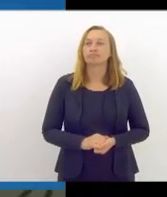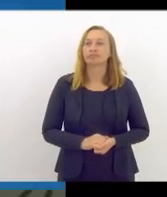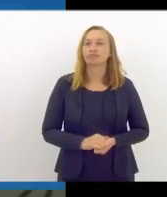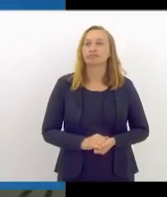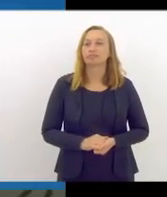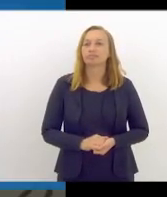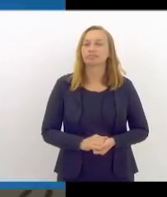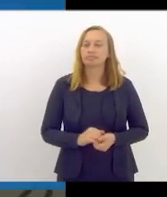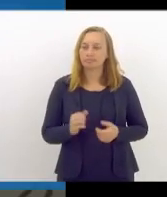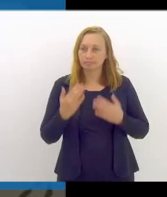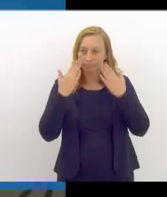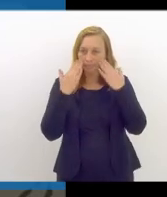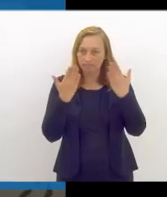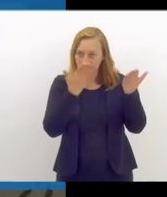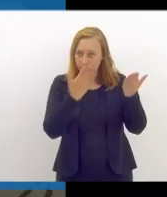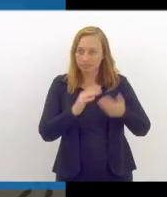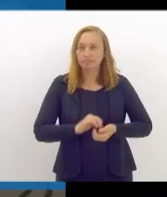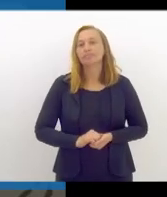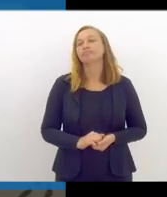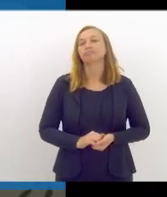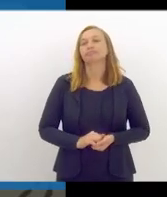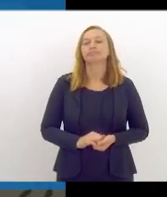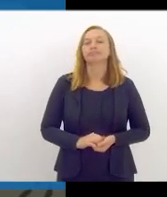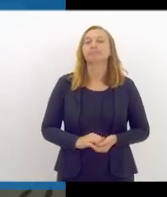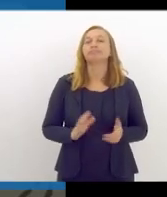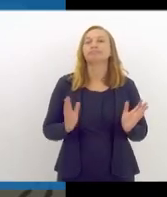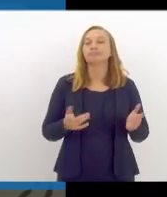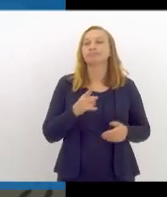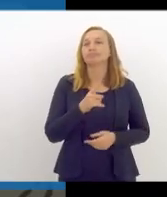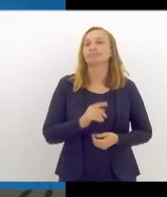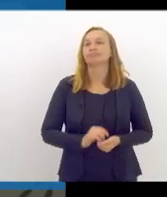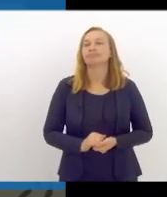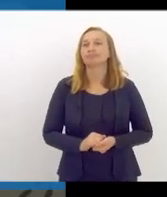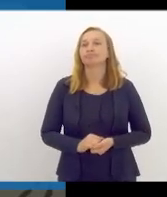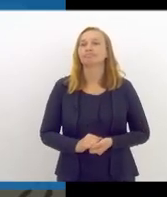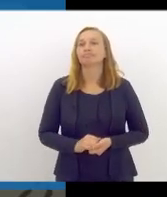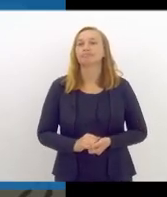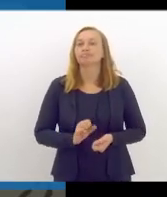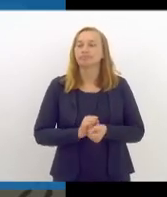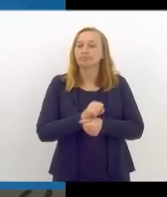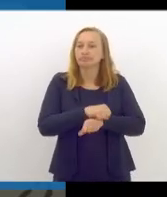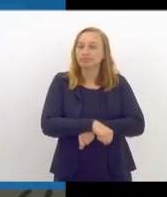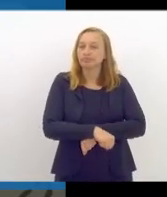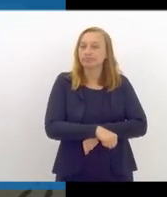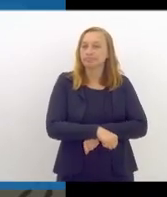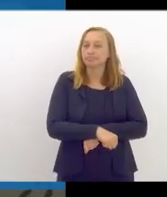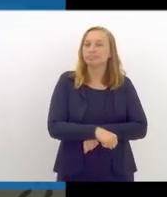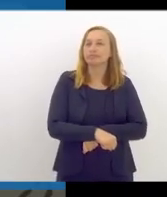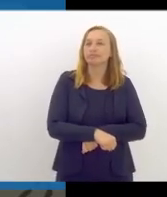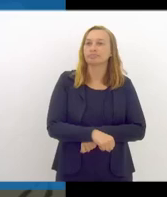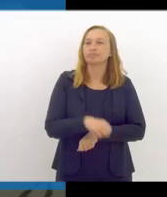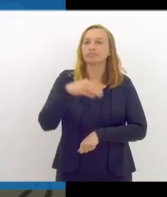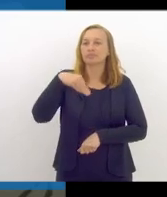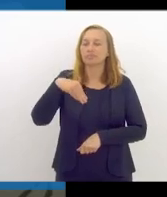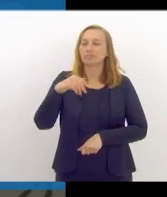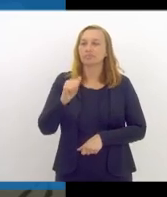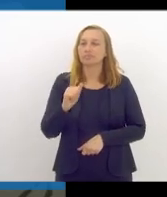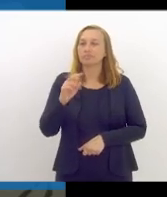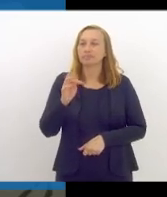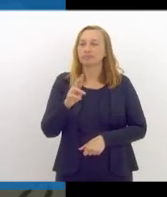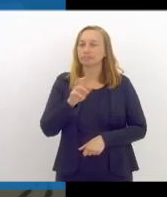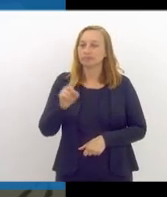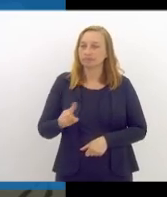apresentação por favor então aqui a gente tá num seminário de lançamento da Matriz de insumo um produto então